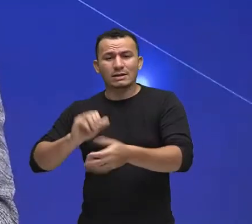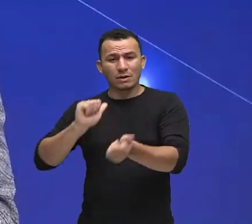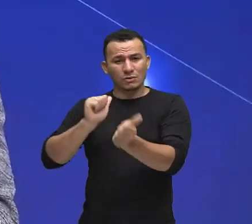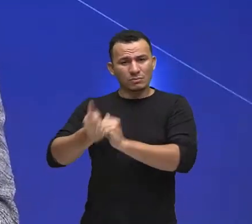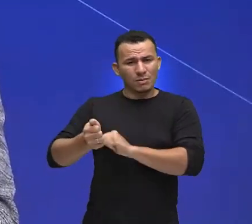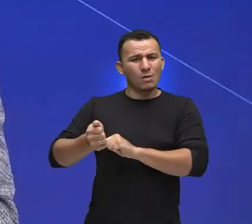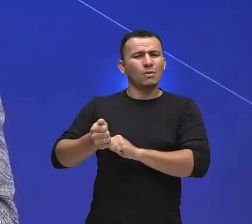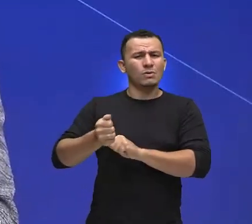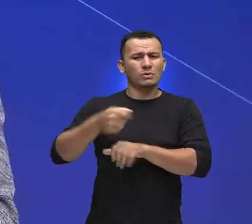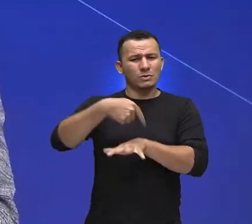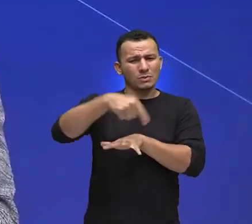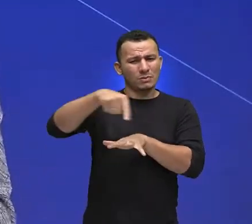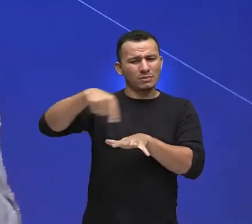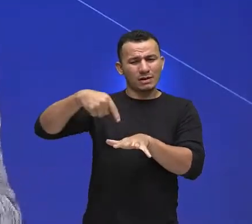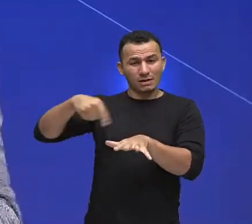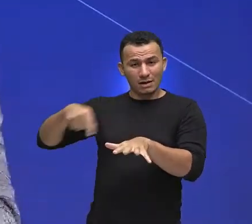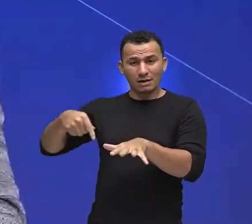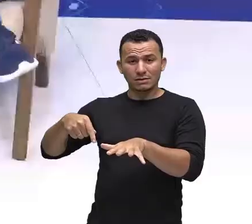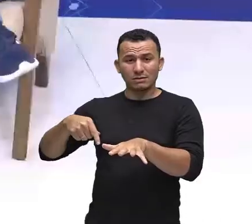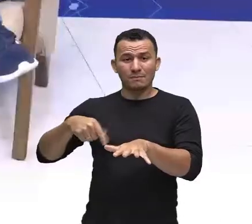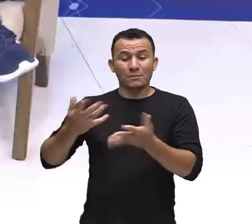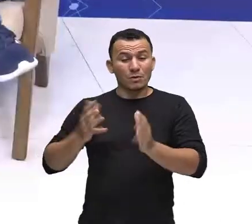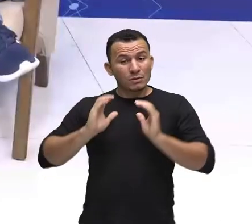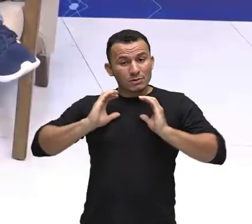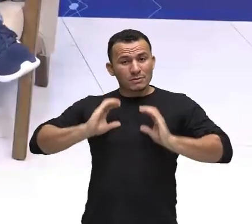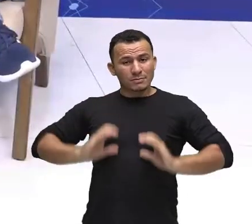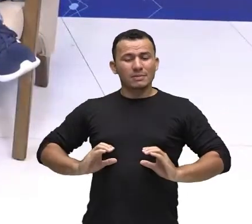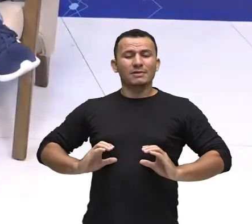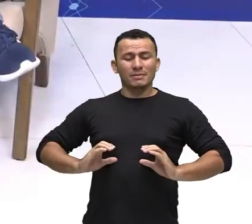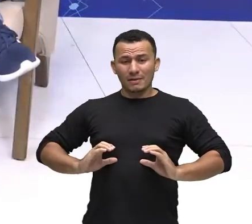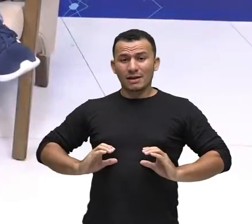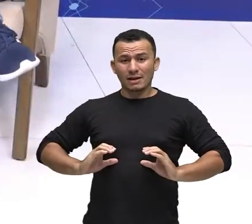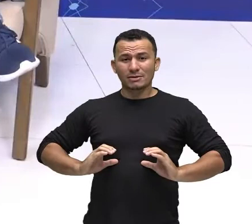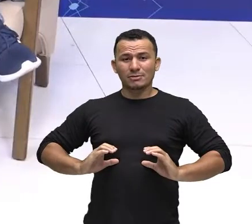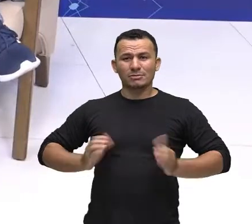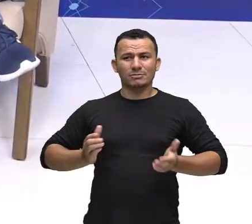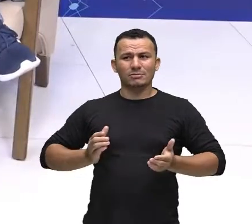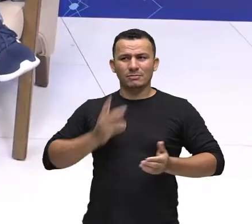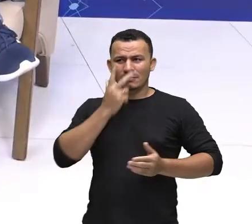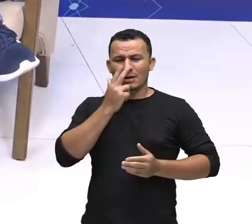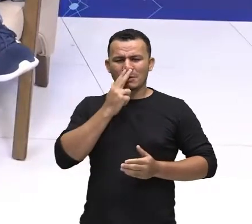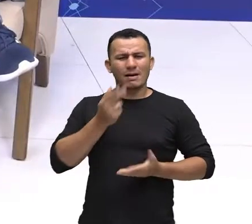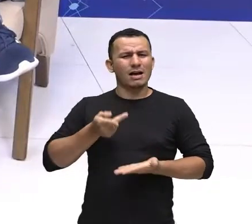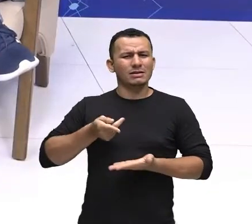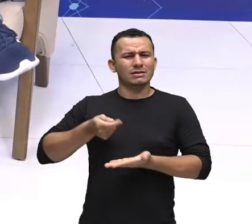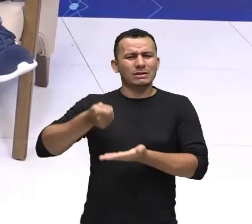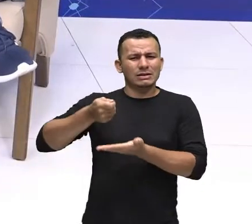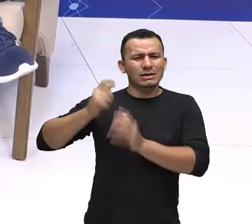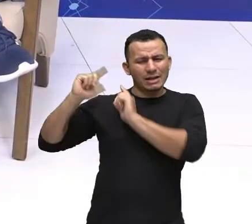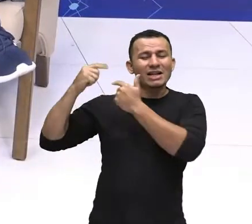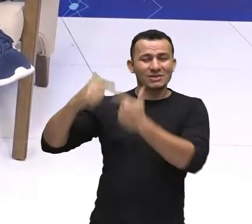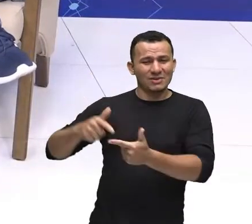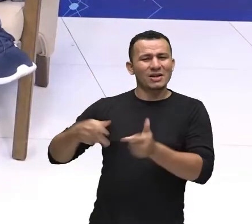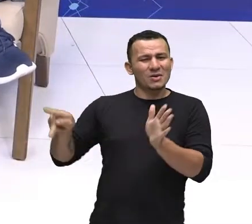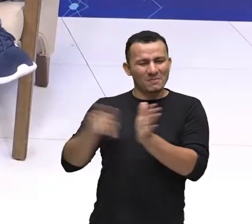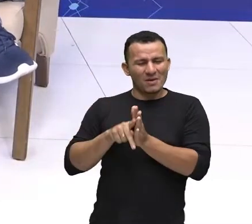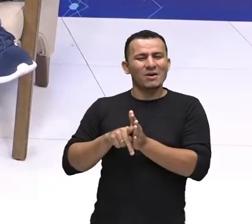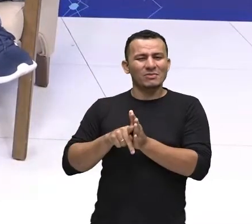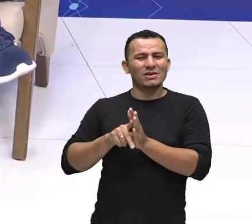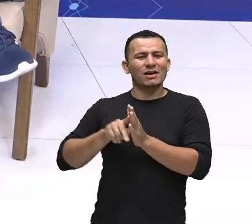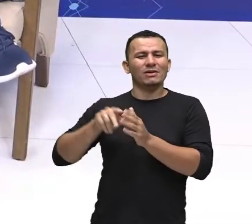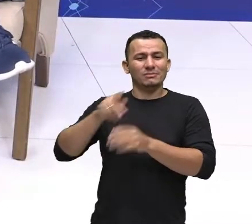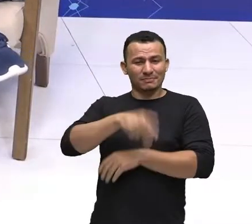esportiva, de repente essa postura mais enraizada também do profissional, porque querendo ou